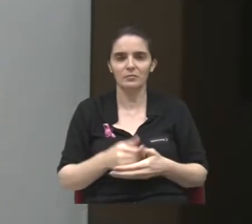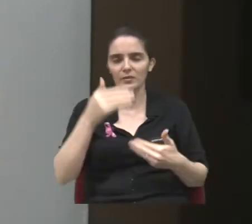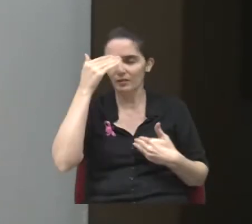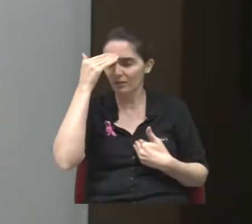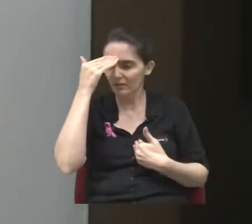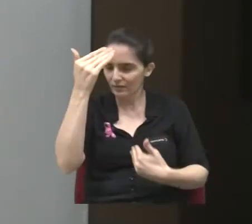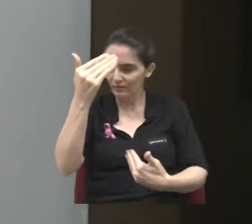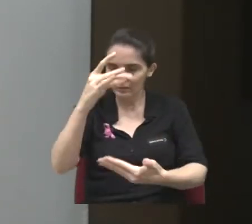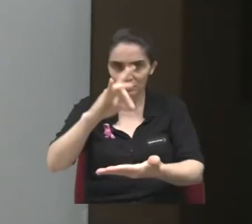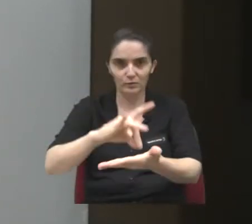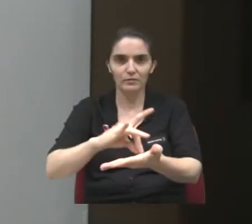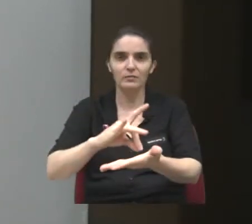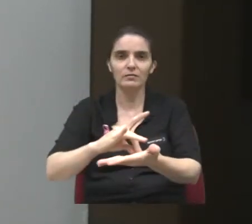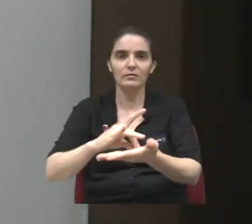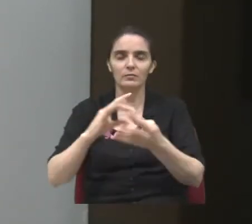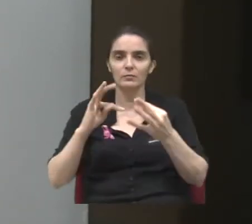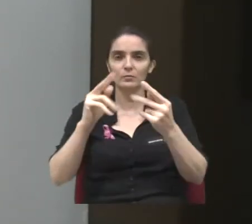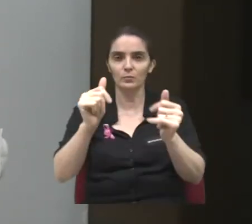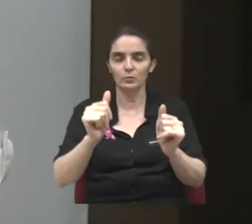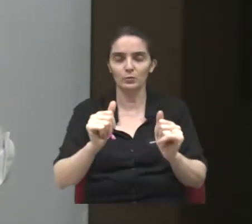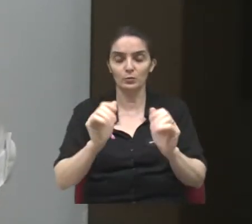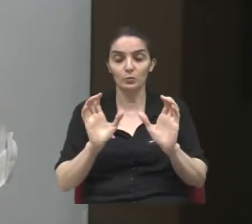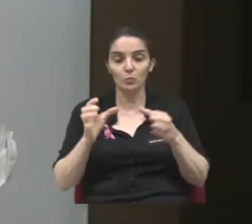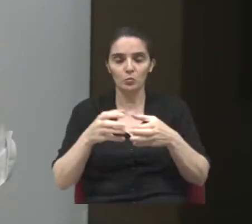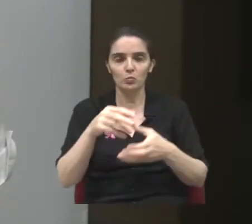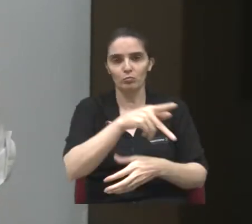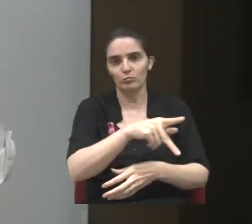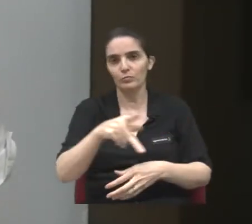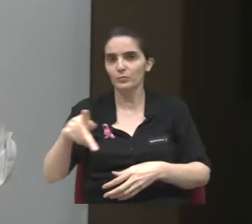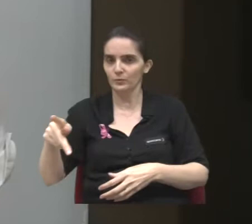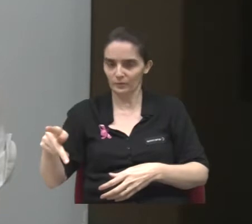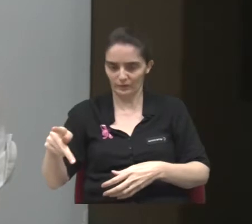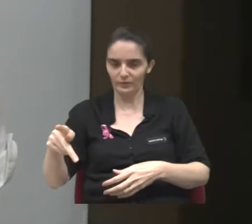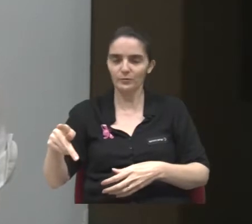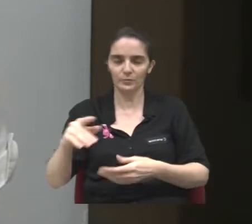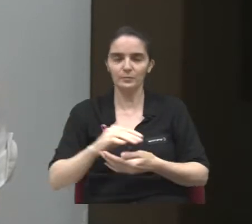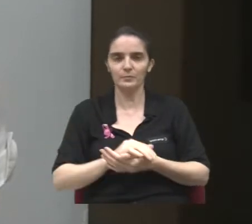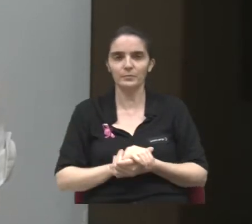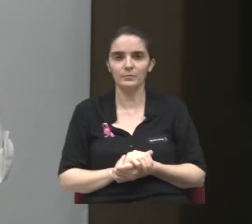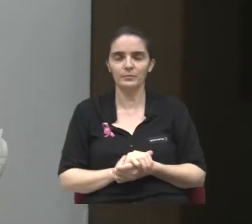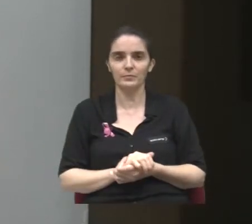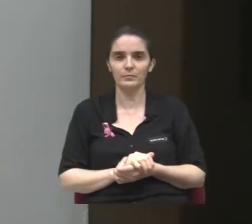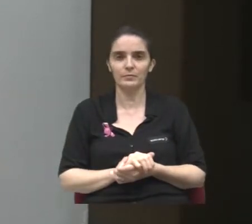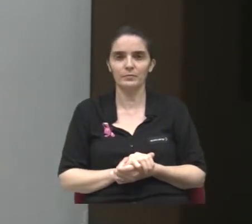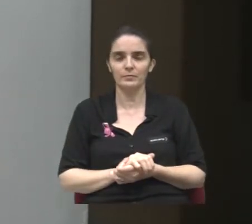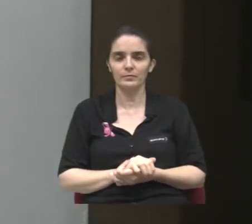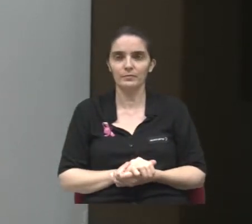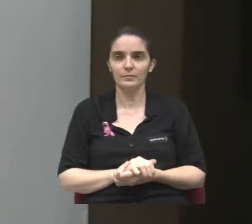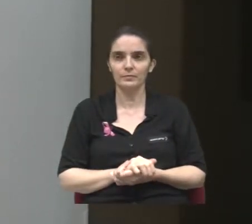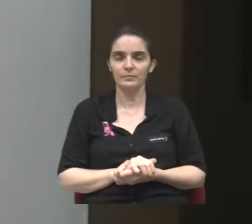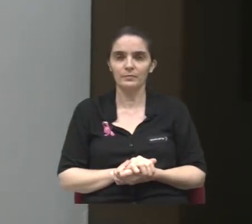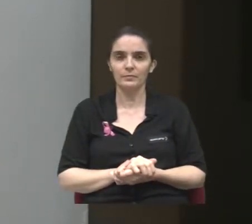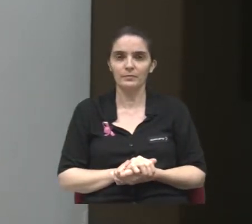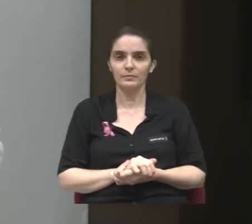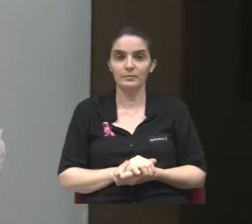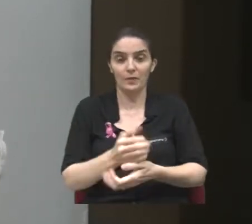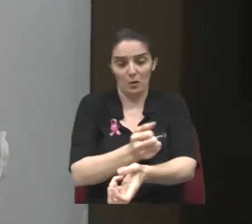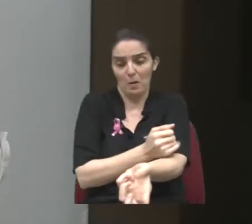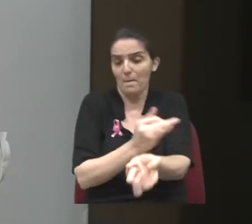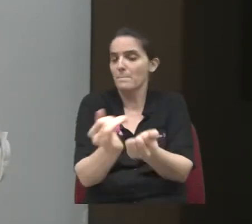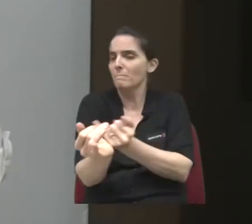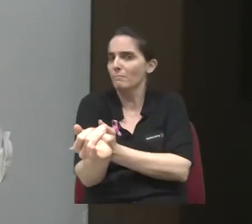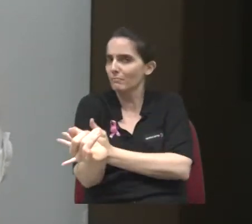corpo docente daquela unidade de ensino. É muito emocionante